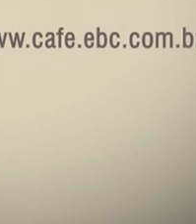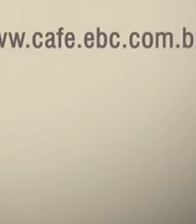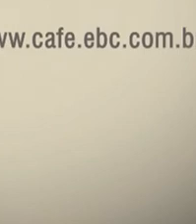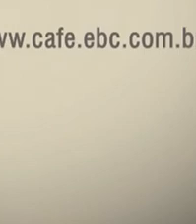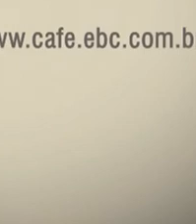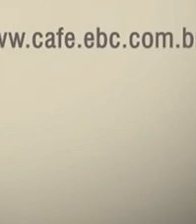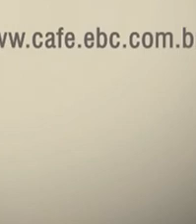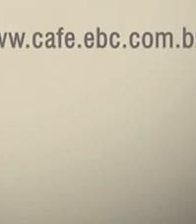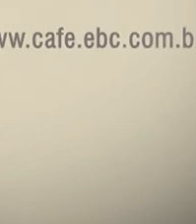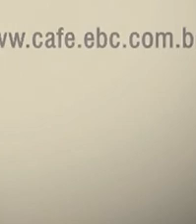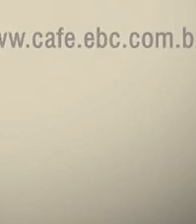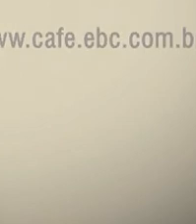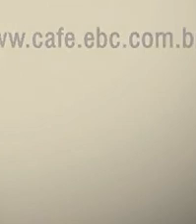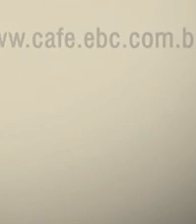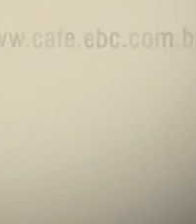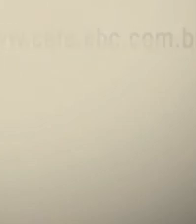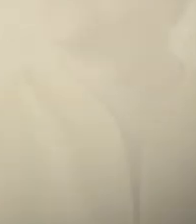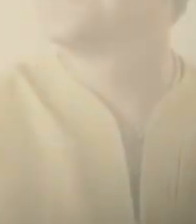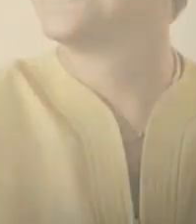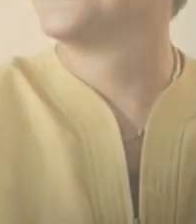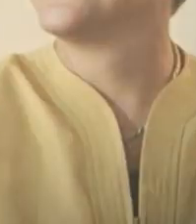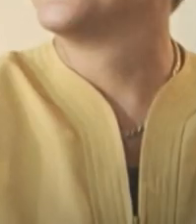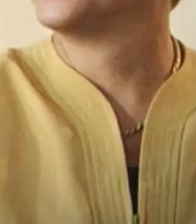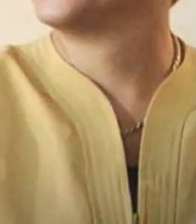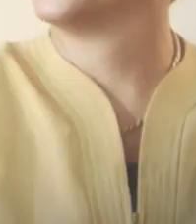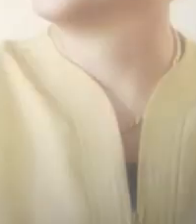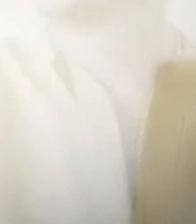voltamos na próxima segunda-feira Até